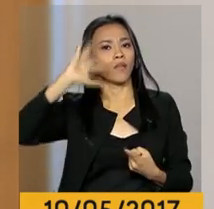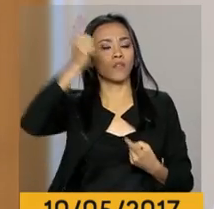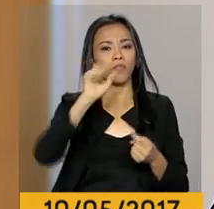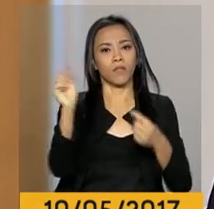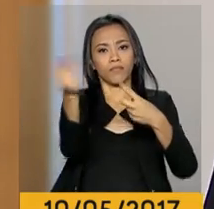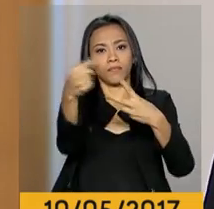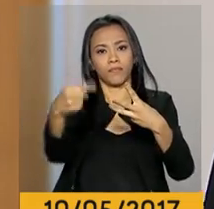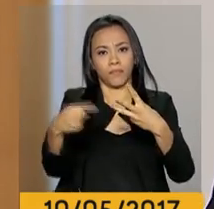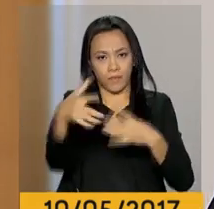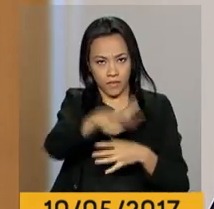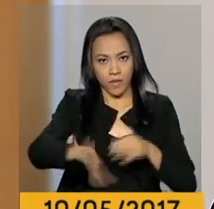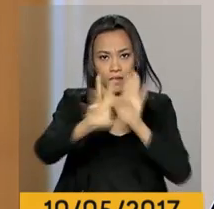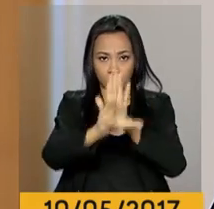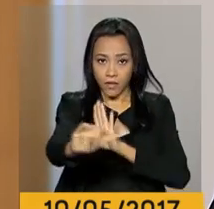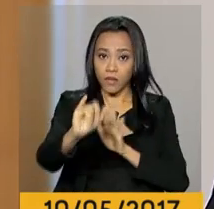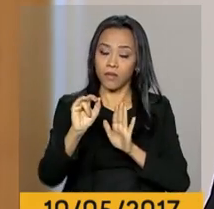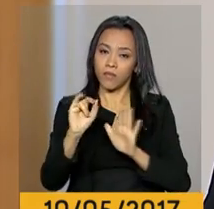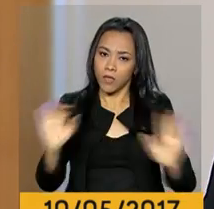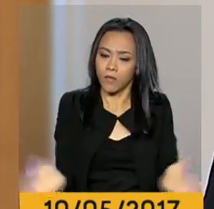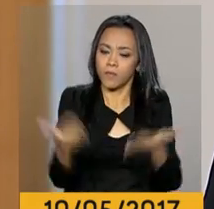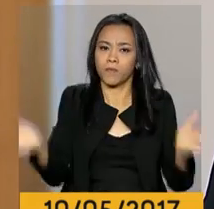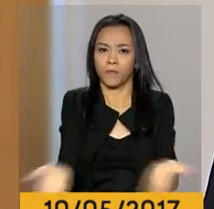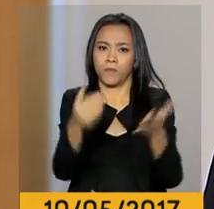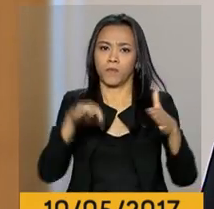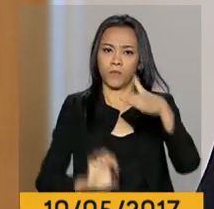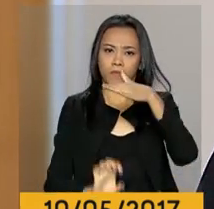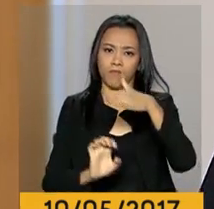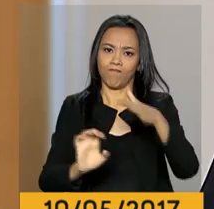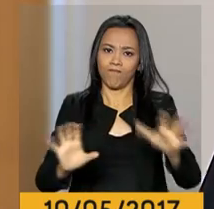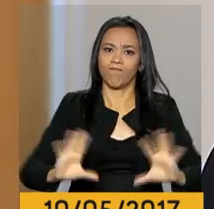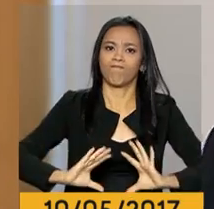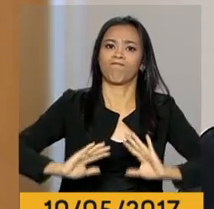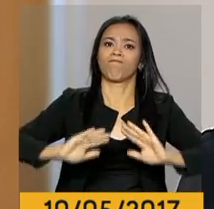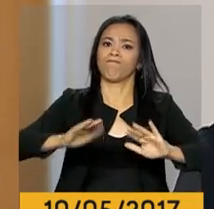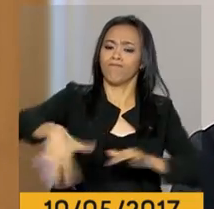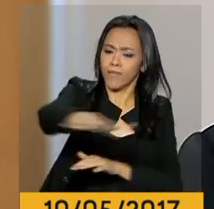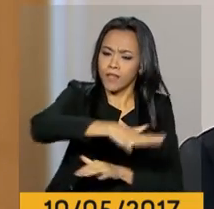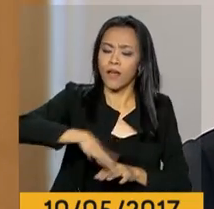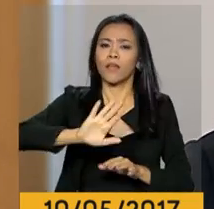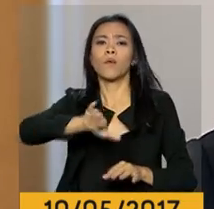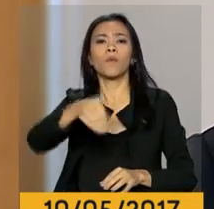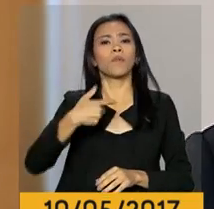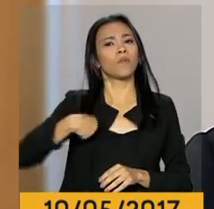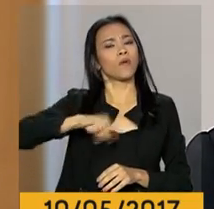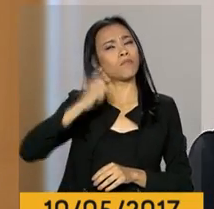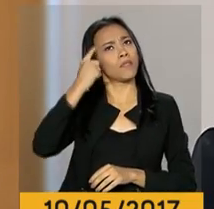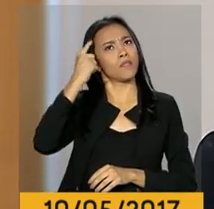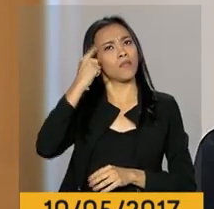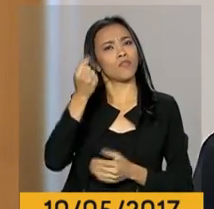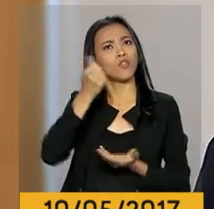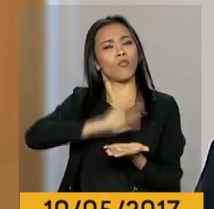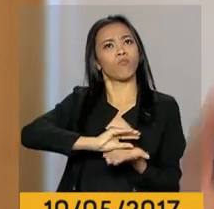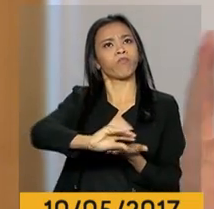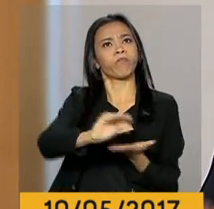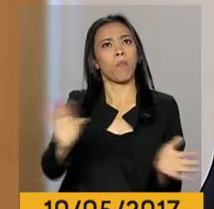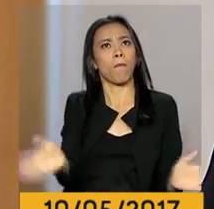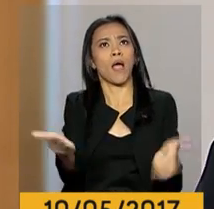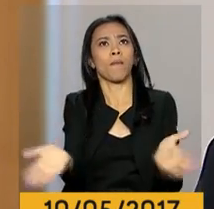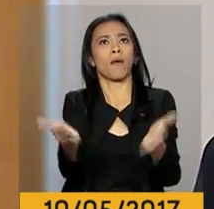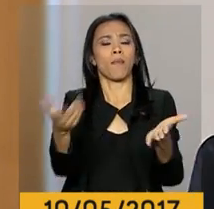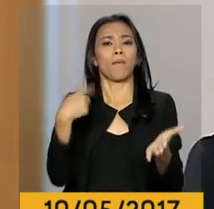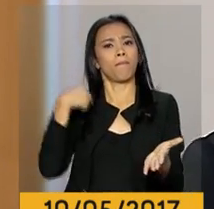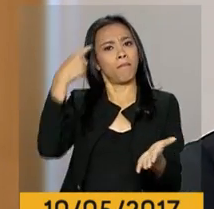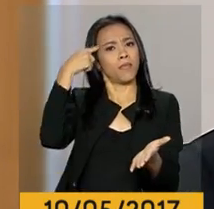incentivar os investimentos nessa área e quando pensamos os investimentos Nós pensamos na força do